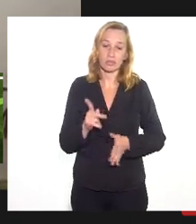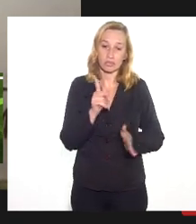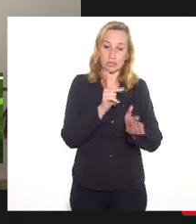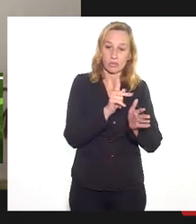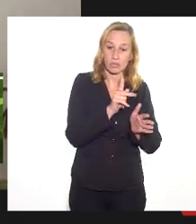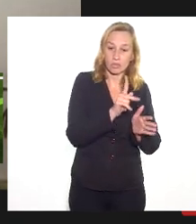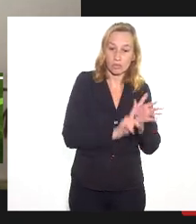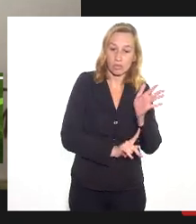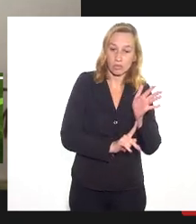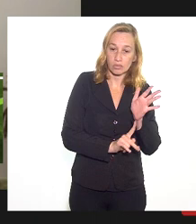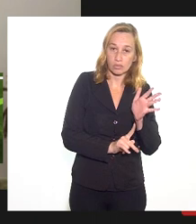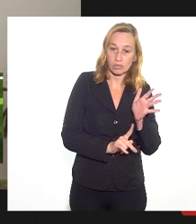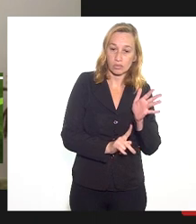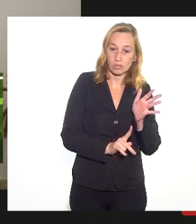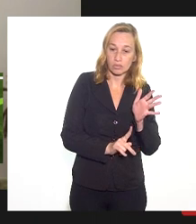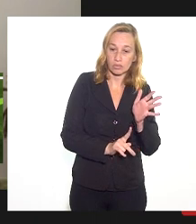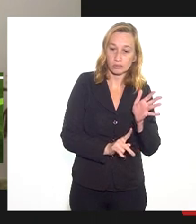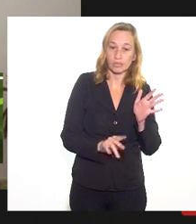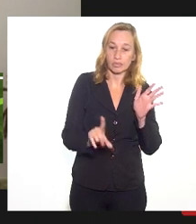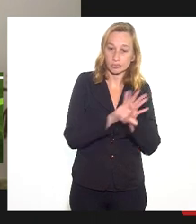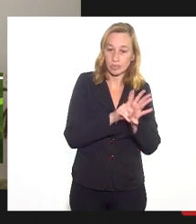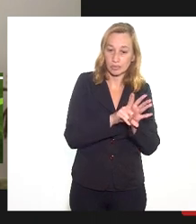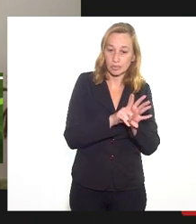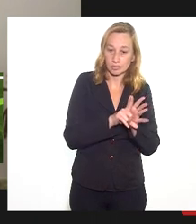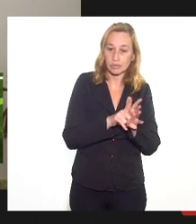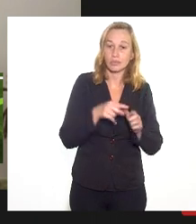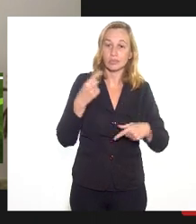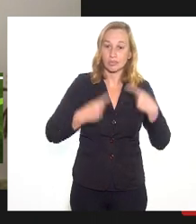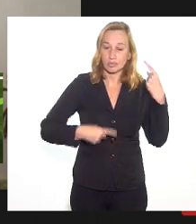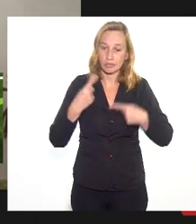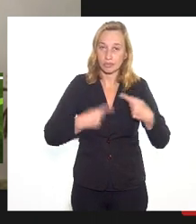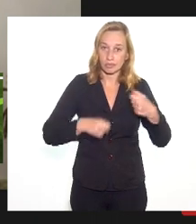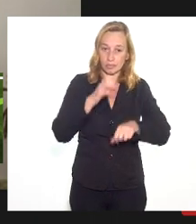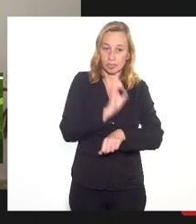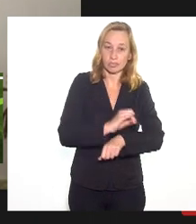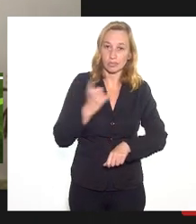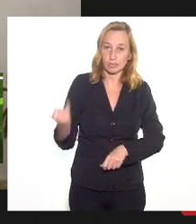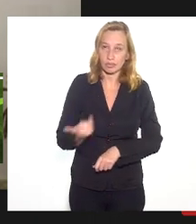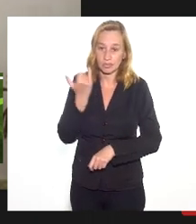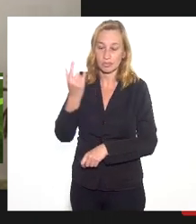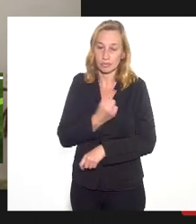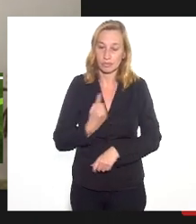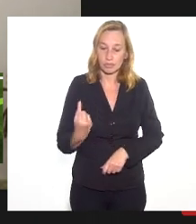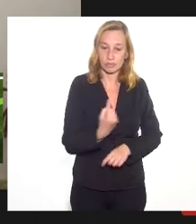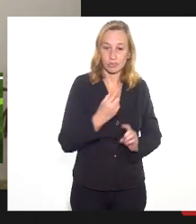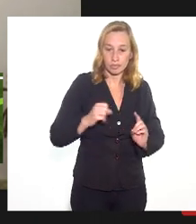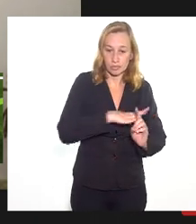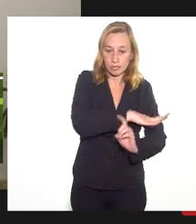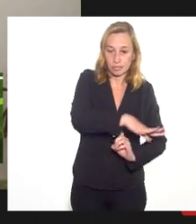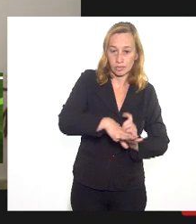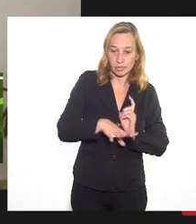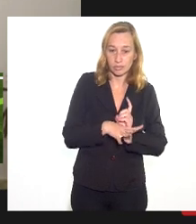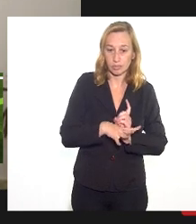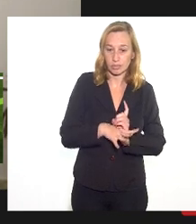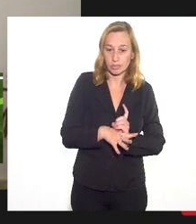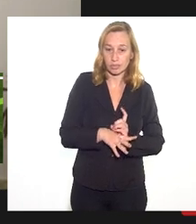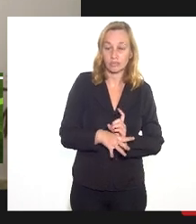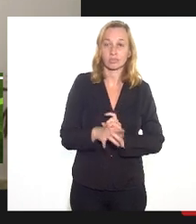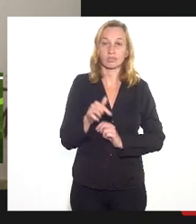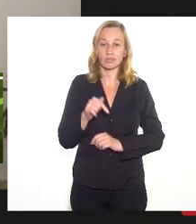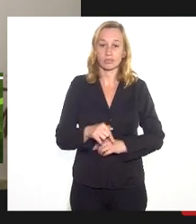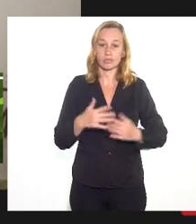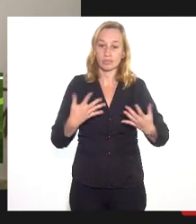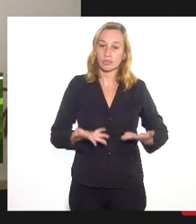projeto de lei, com uma política estadual importante para a nossa sociedade. E aqui faço